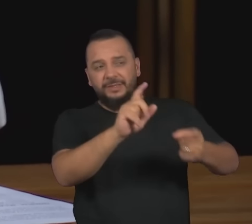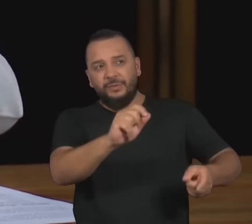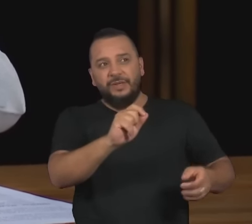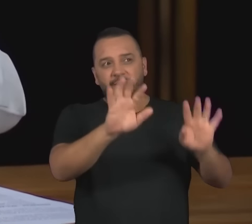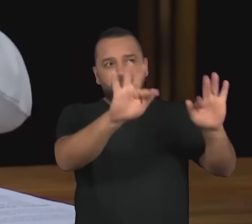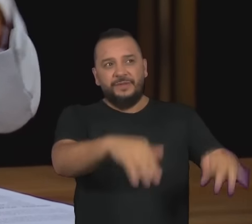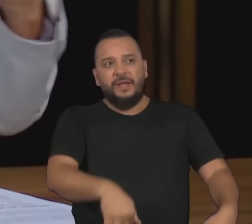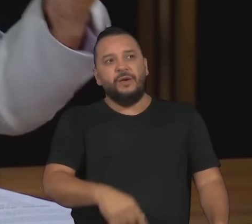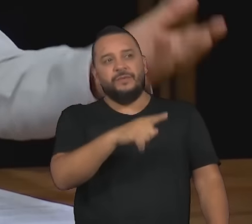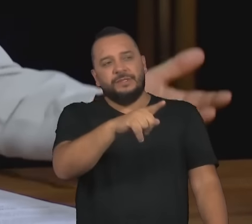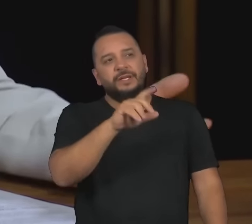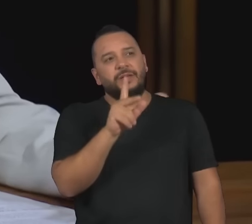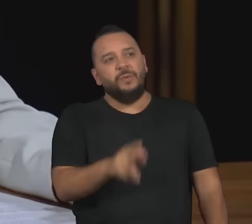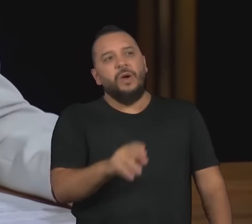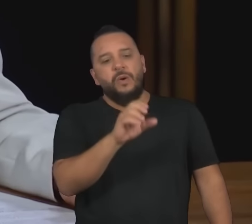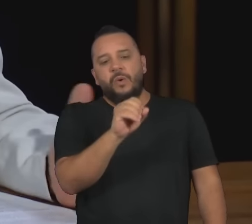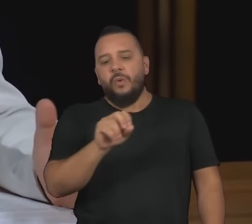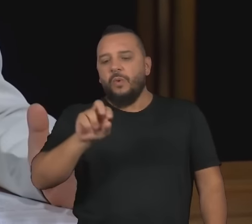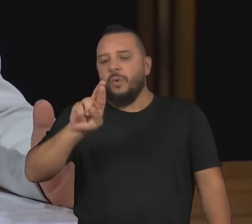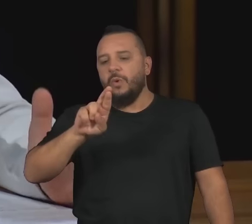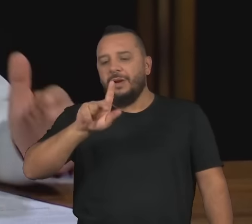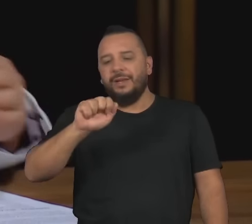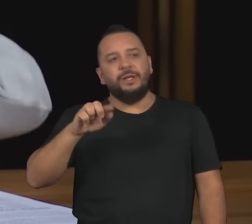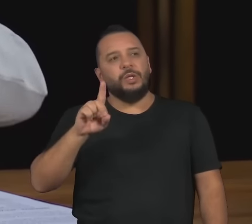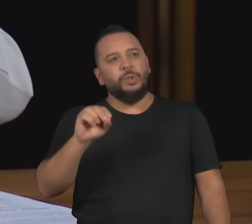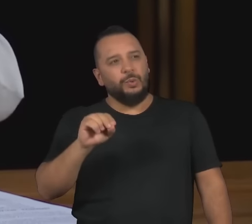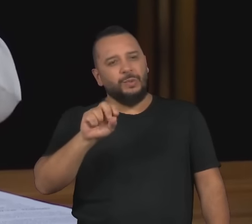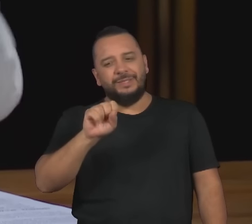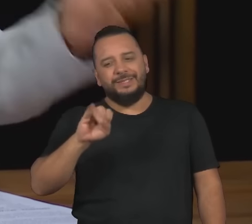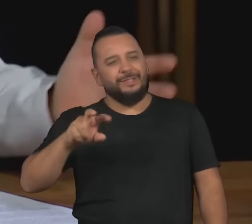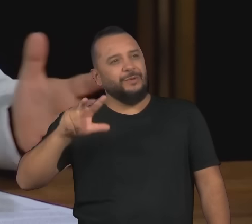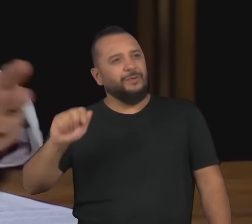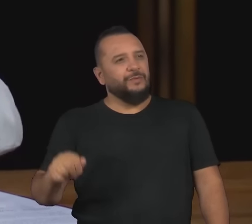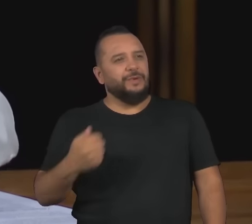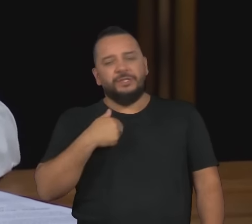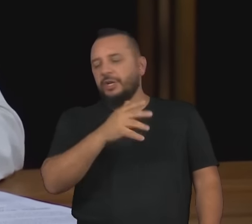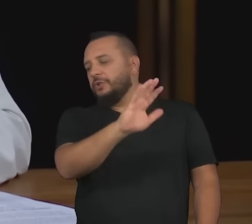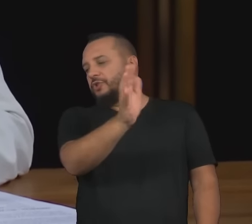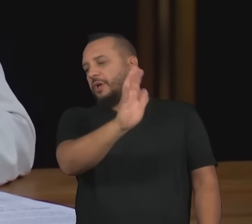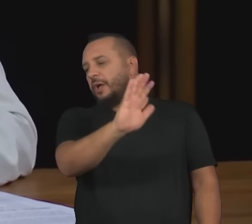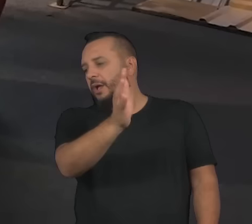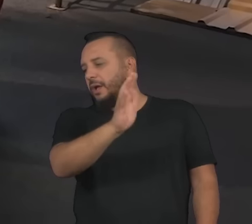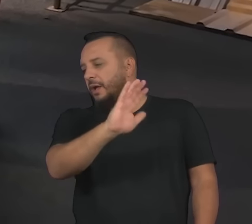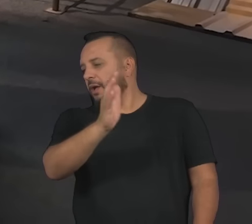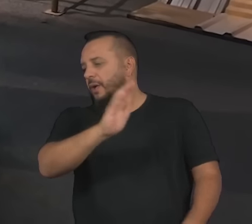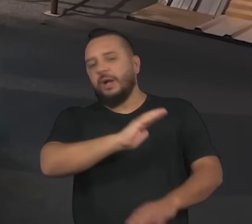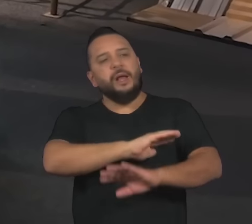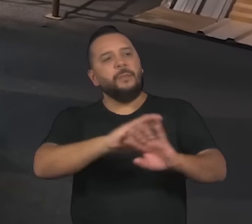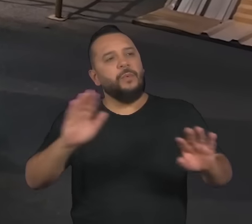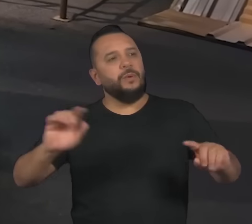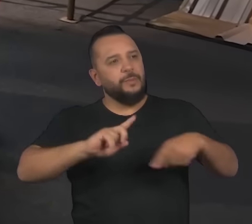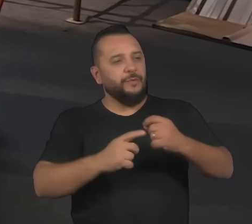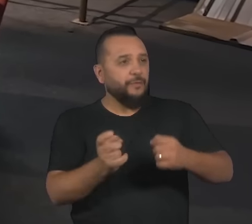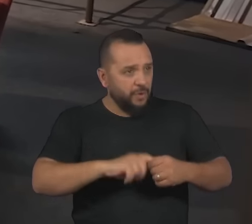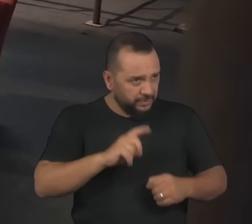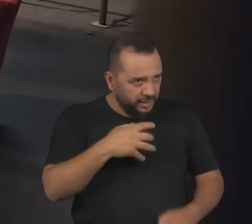o Orlando Silva, o cantor das multidões. Você lembra que se despedia muitas vezes? É isso,